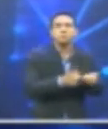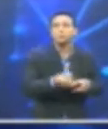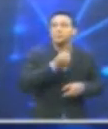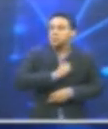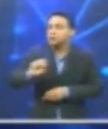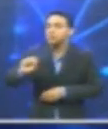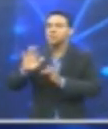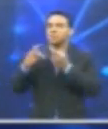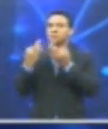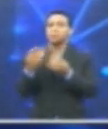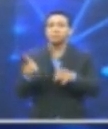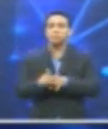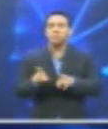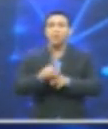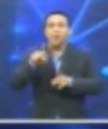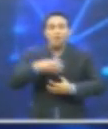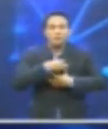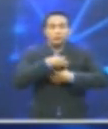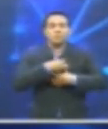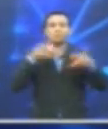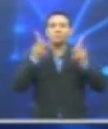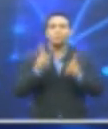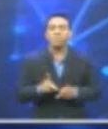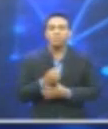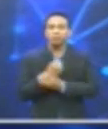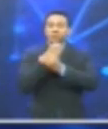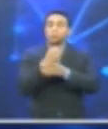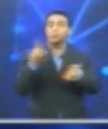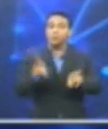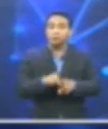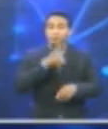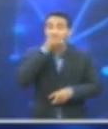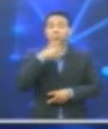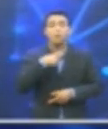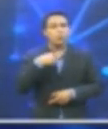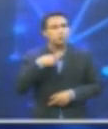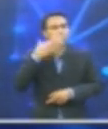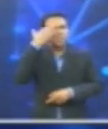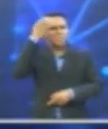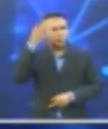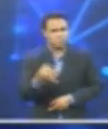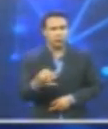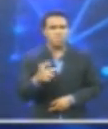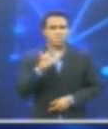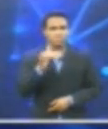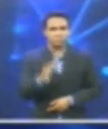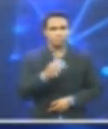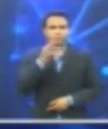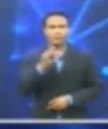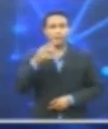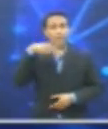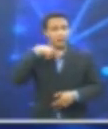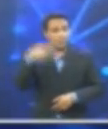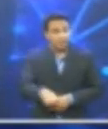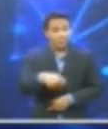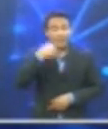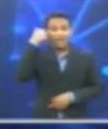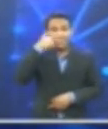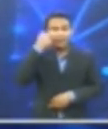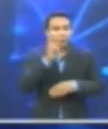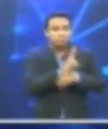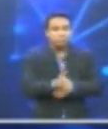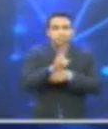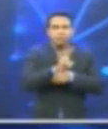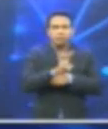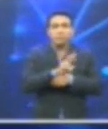isso, uma sensação de segurança muito eficaz. E eu vou trazer para o meu estado, vou trazer para Natal, o Ronda